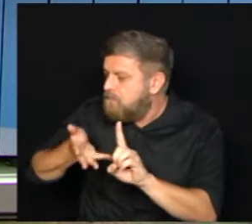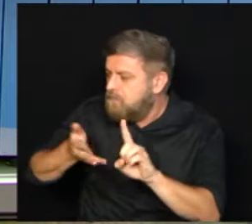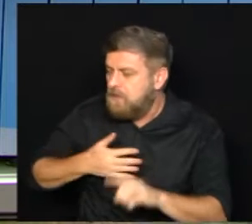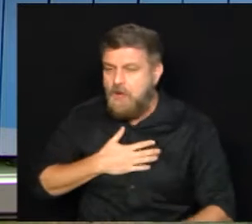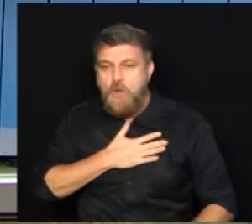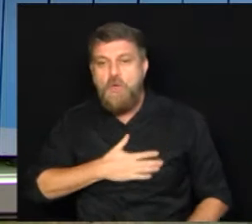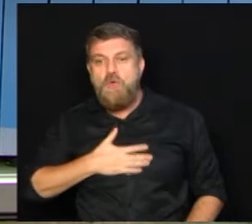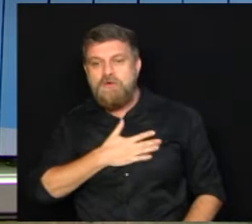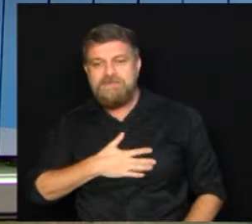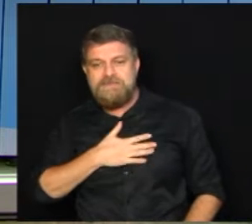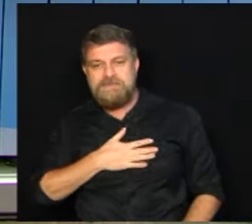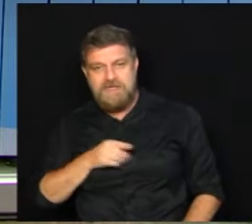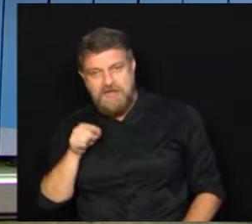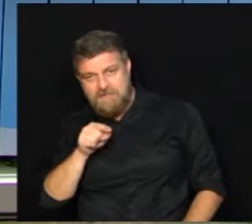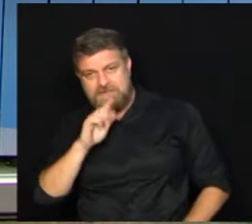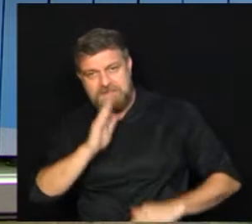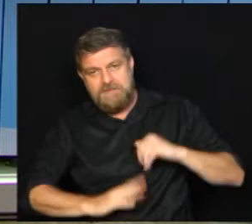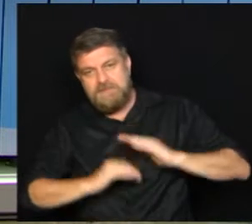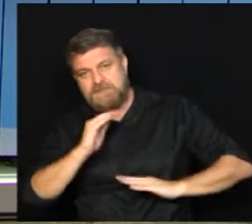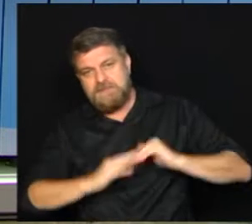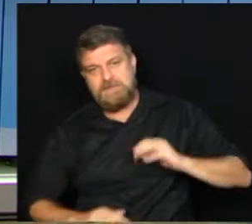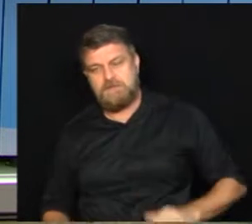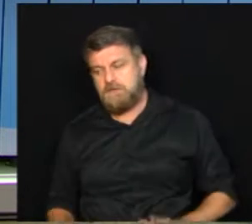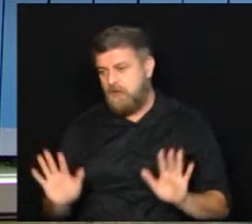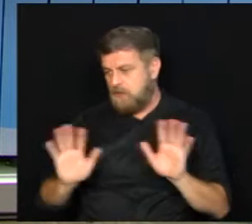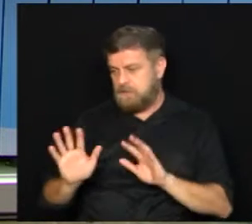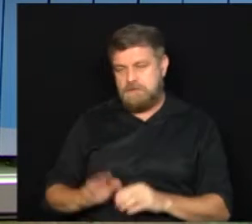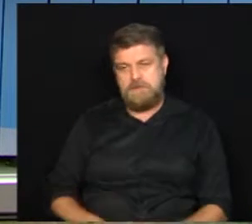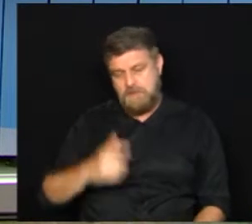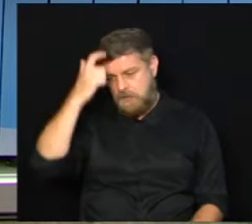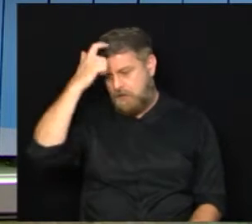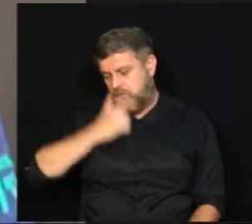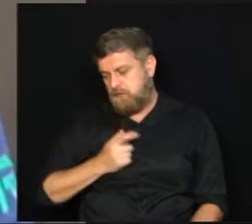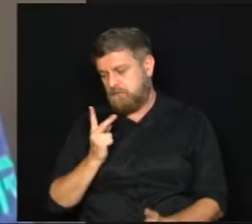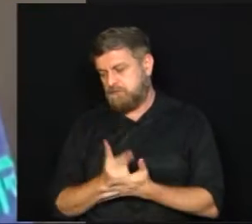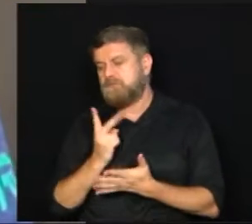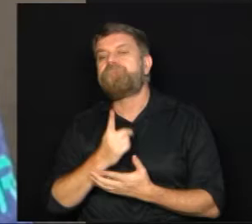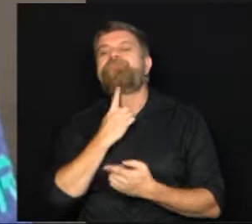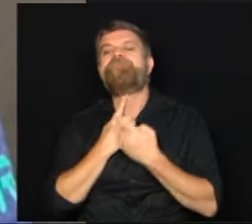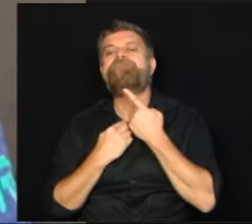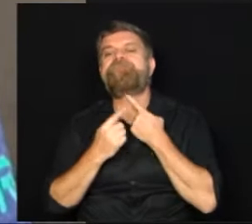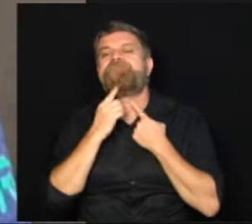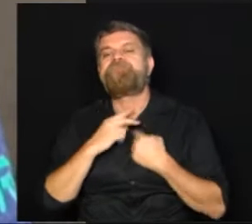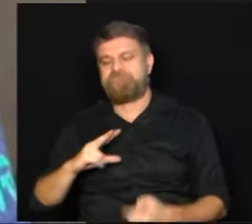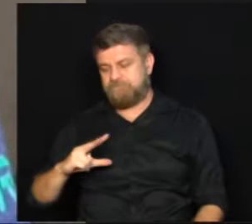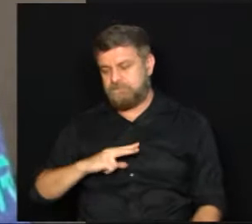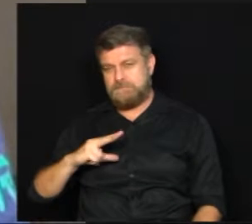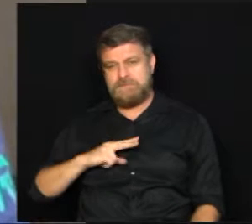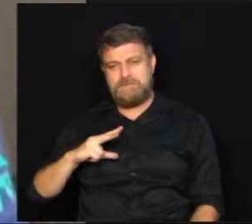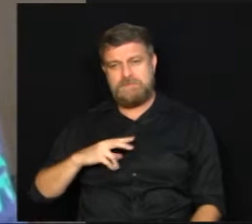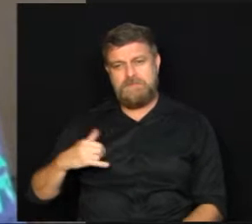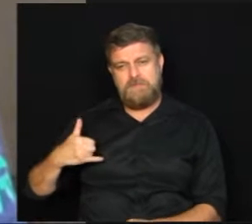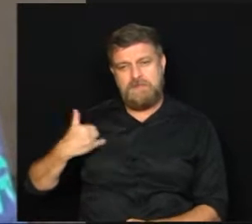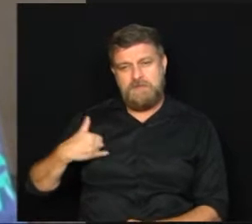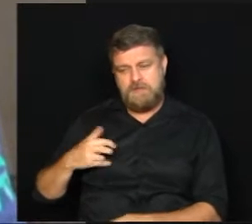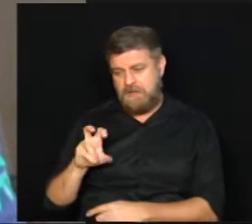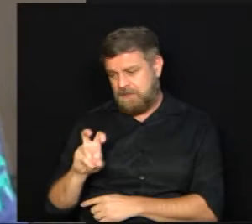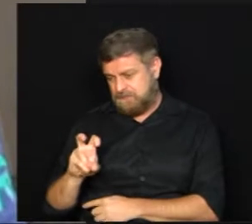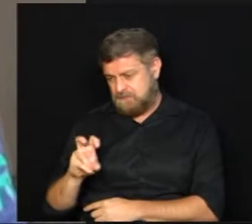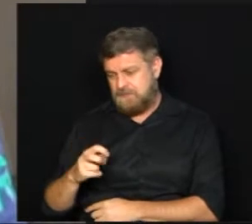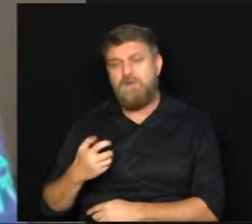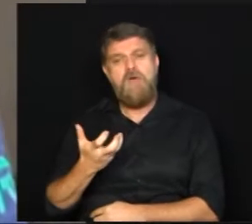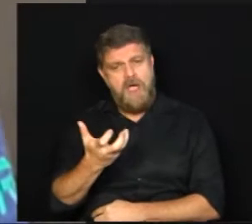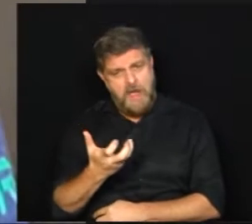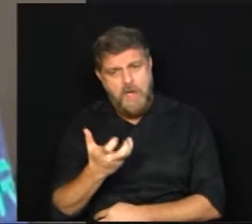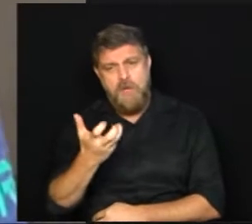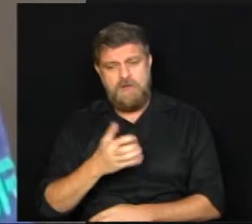alguma modalidade? Não, isso sempre foi um incentivo meu. Desde novinha, desde os 5 anos, eu queria